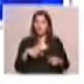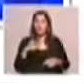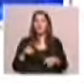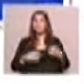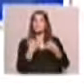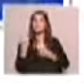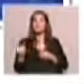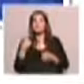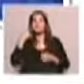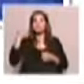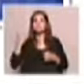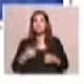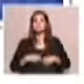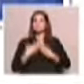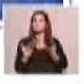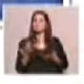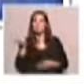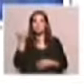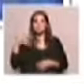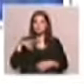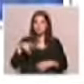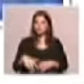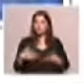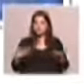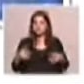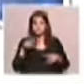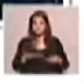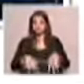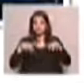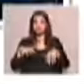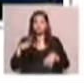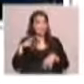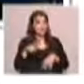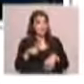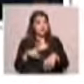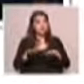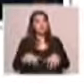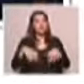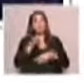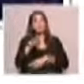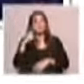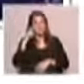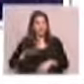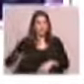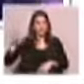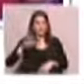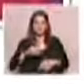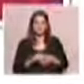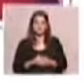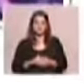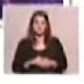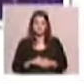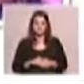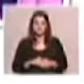importantes formas de expressão da cultura portuguesa. O espetáculo decorre amanhã no Auditório do Museu Oriente.